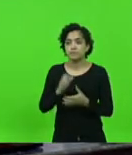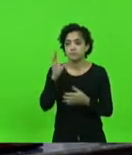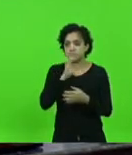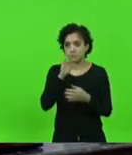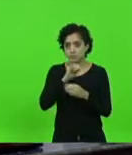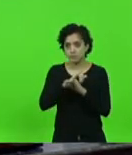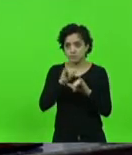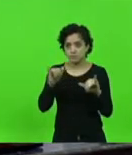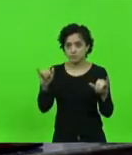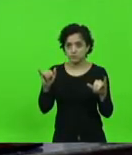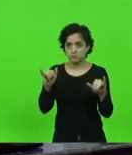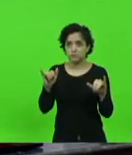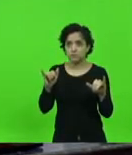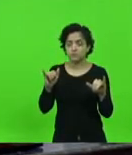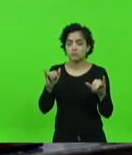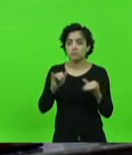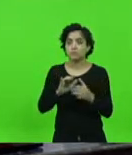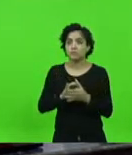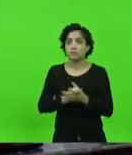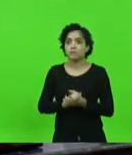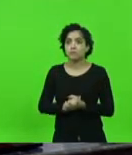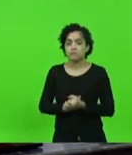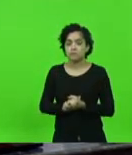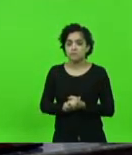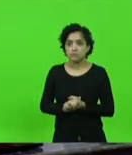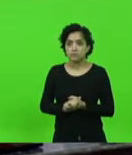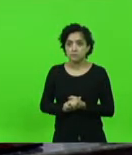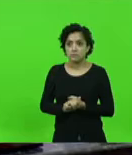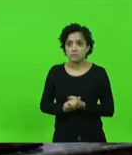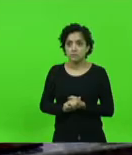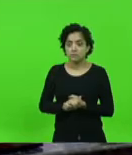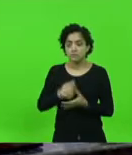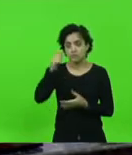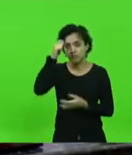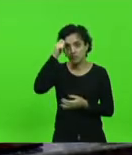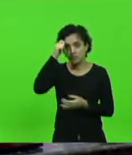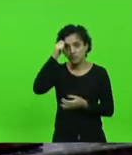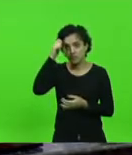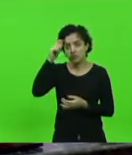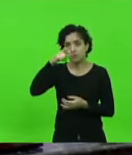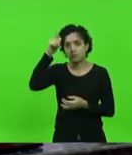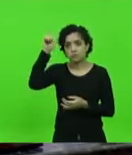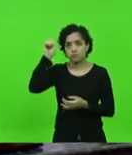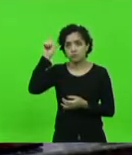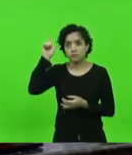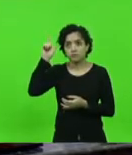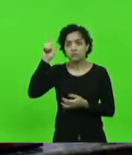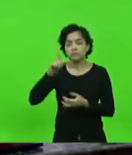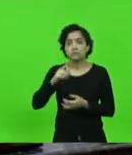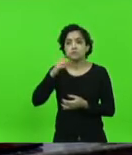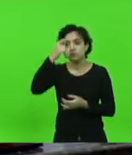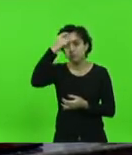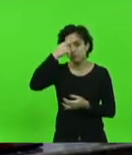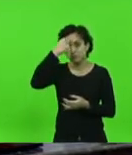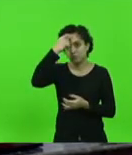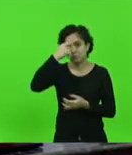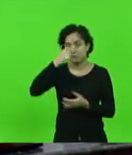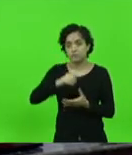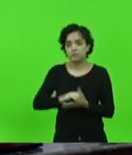comunicações fizeram uso da palavra os senhores deputados Adriano em outra gente Lima e Maurício Cadillac